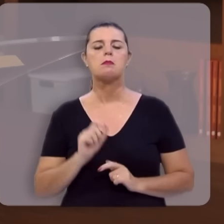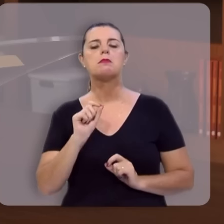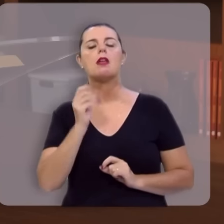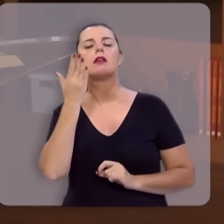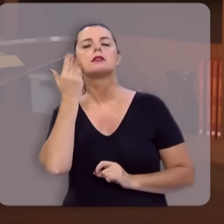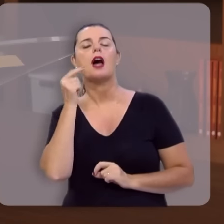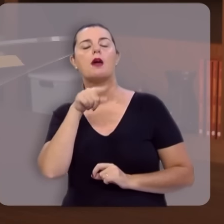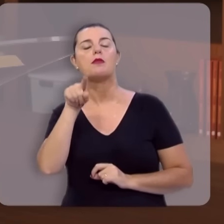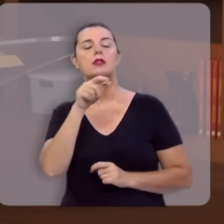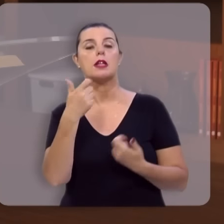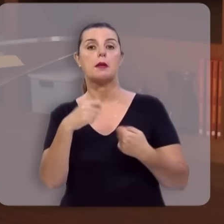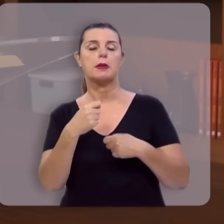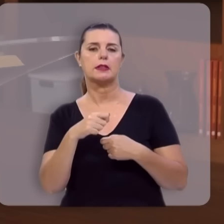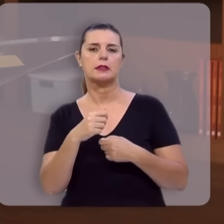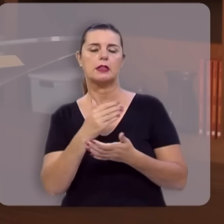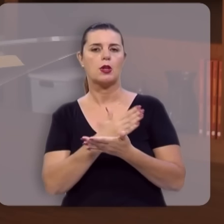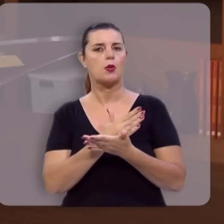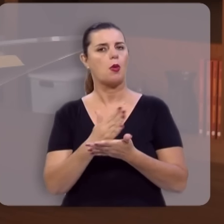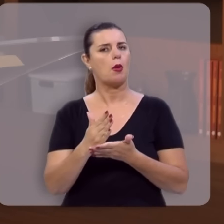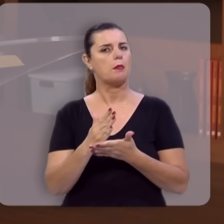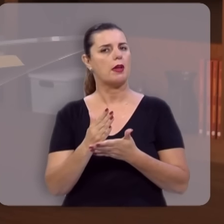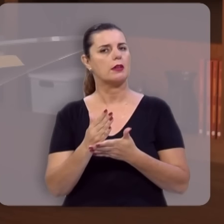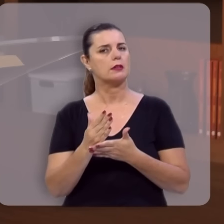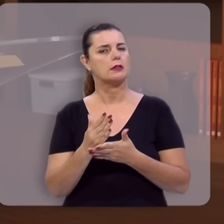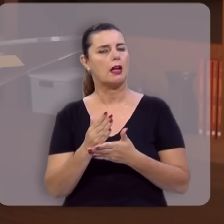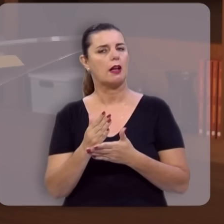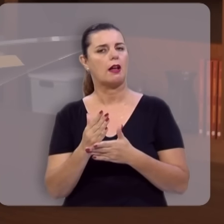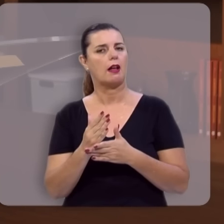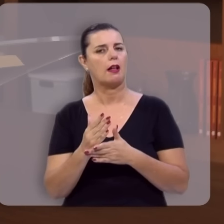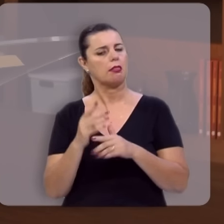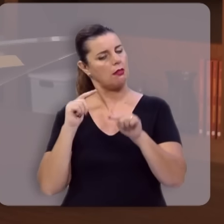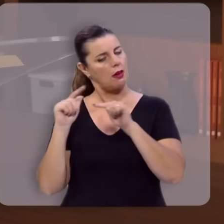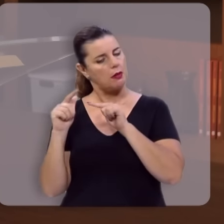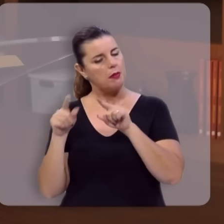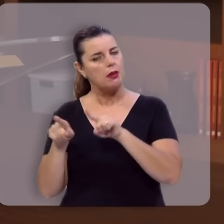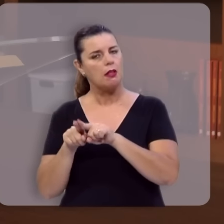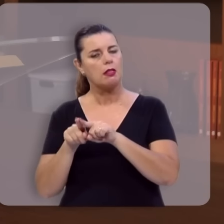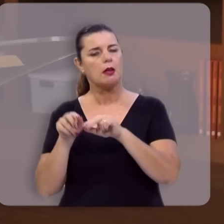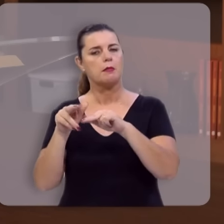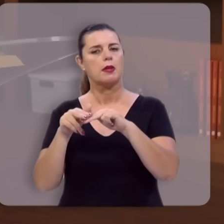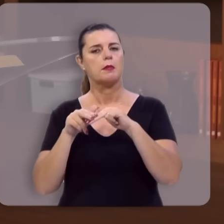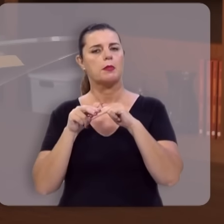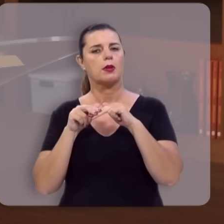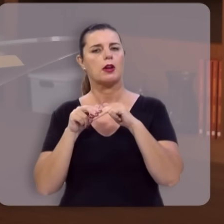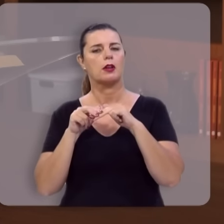Quem sabe você precisa começar a se mexer, apesar das lutas que você está passando.